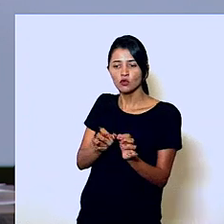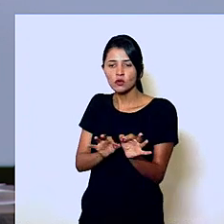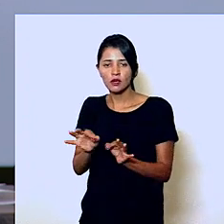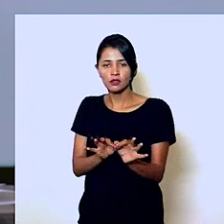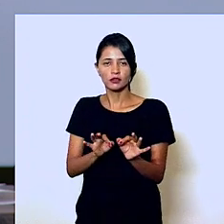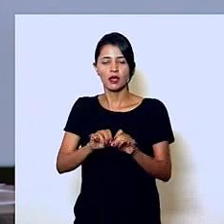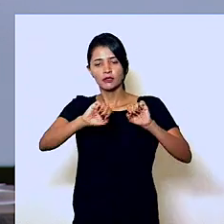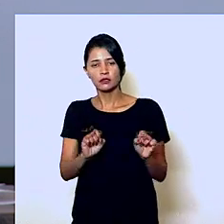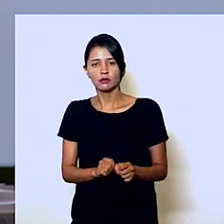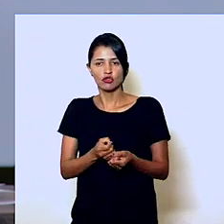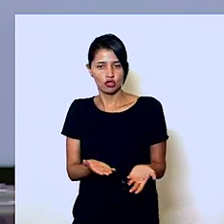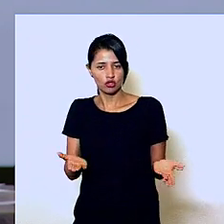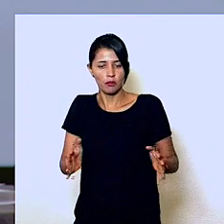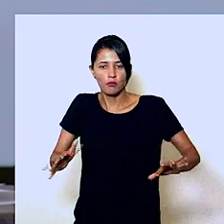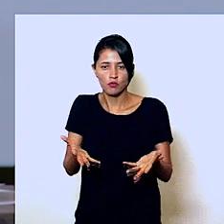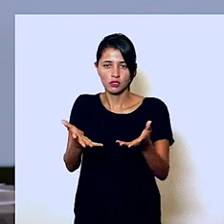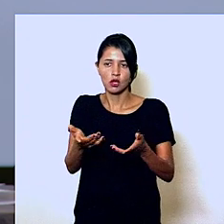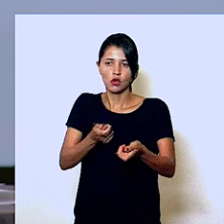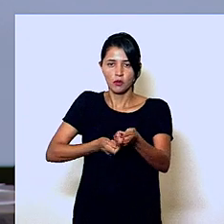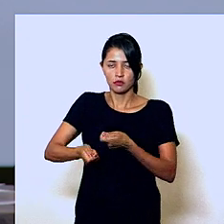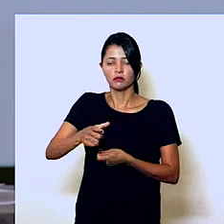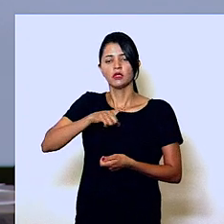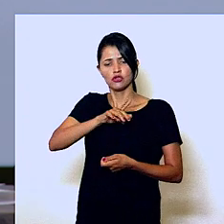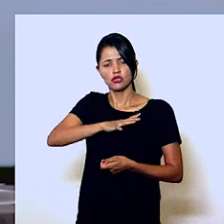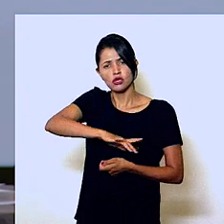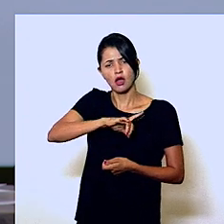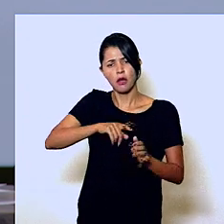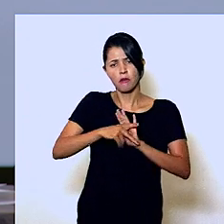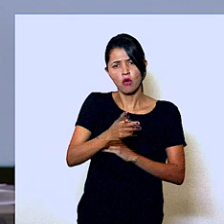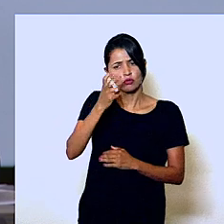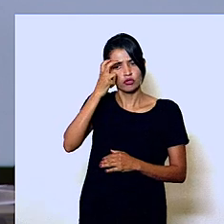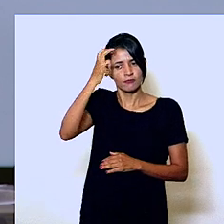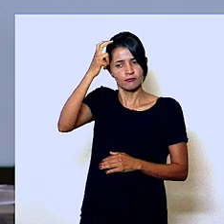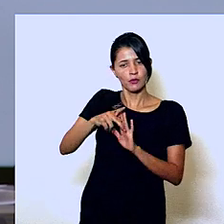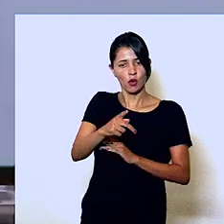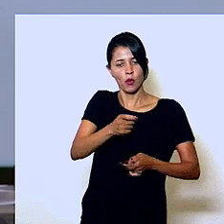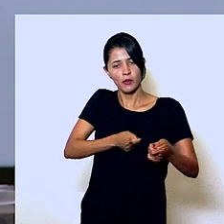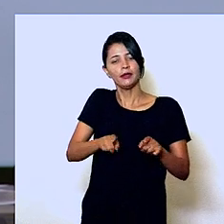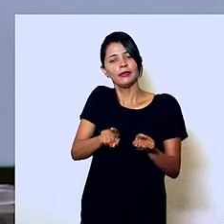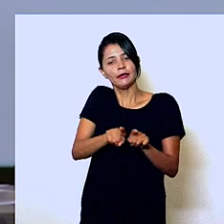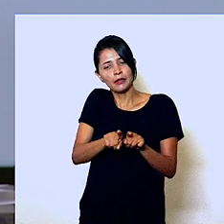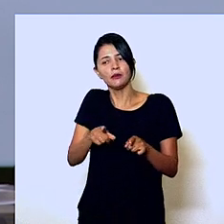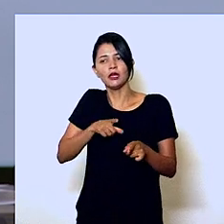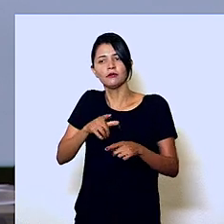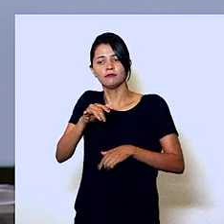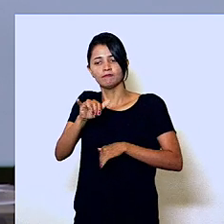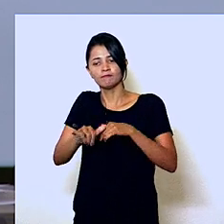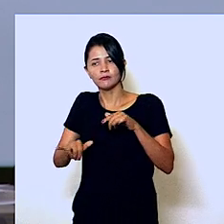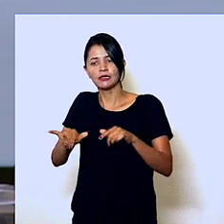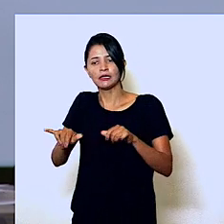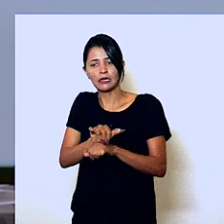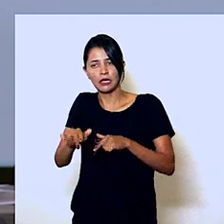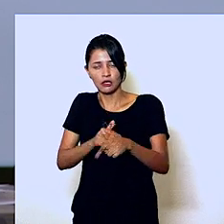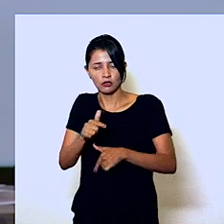que contava com áreas de produção de inteligência comercial e de operações de promoção comercial.